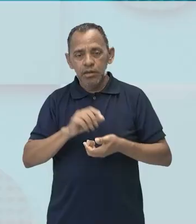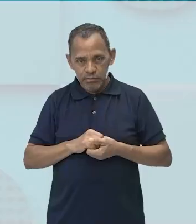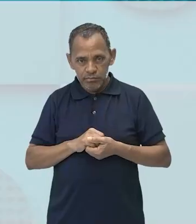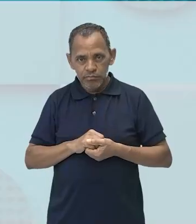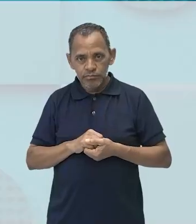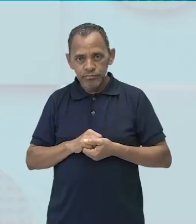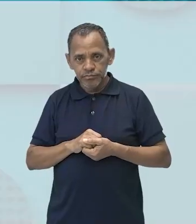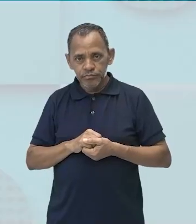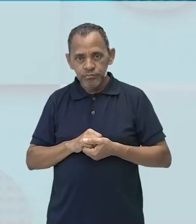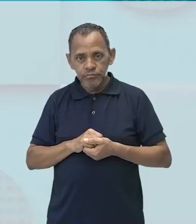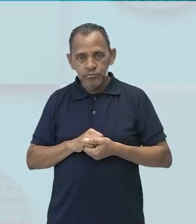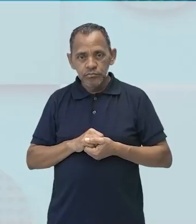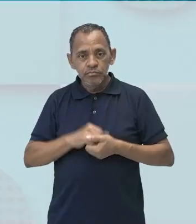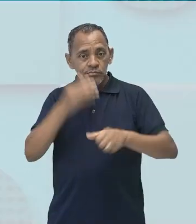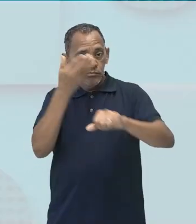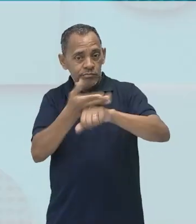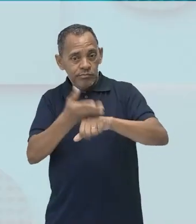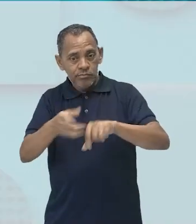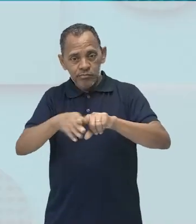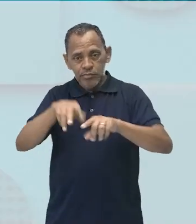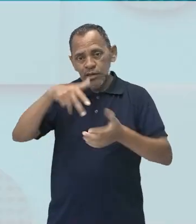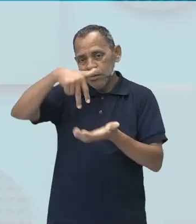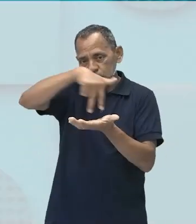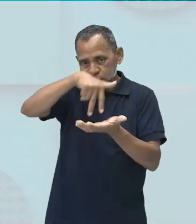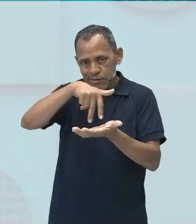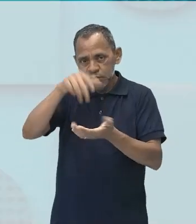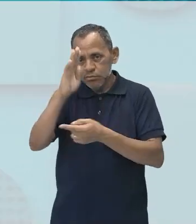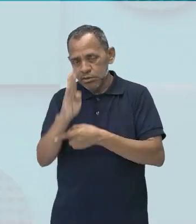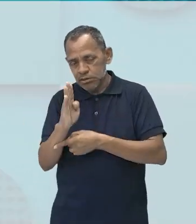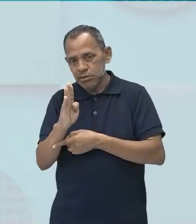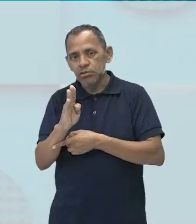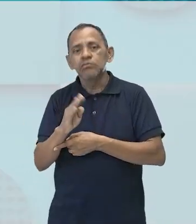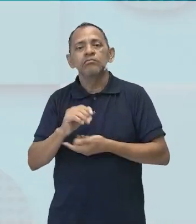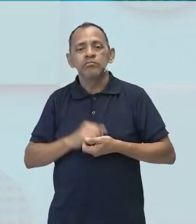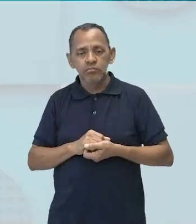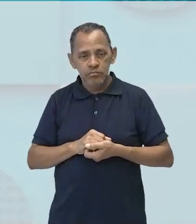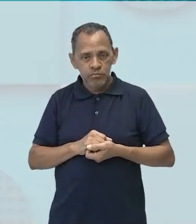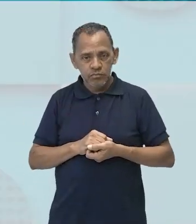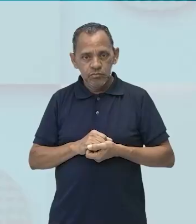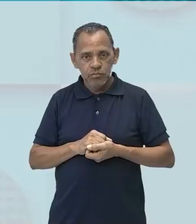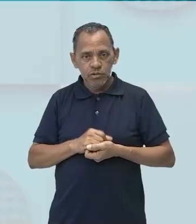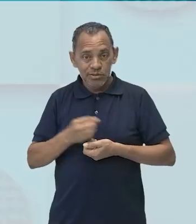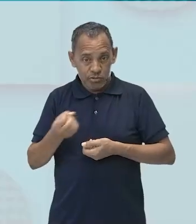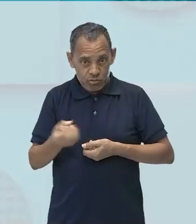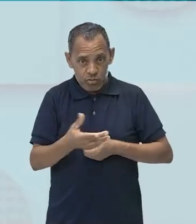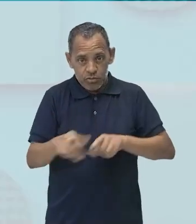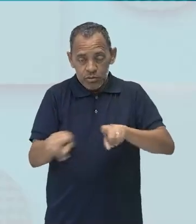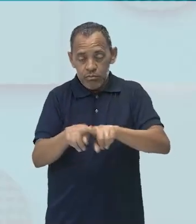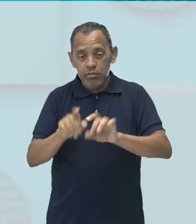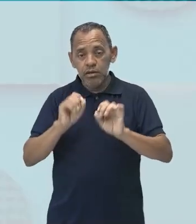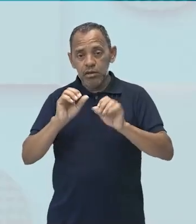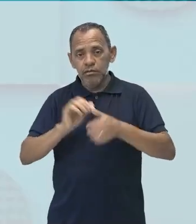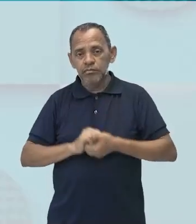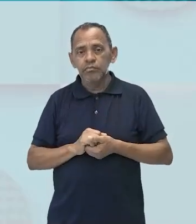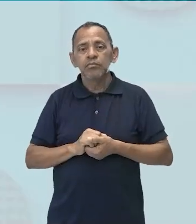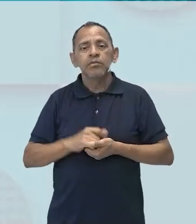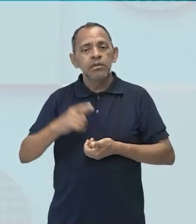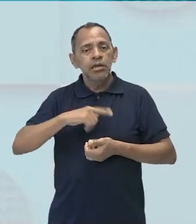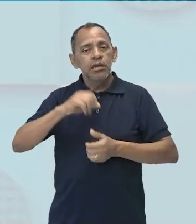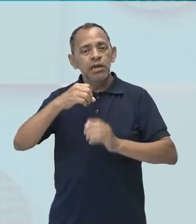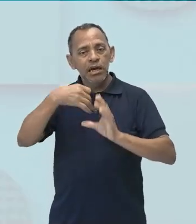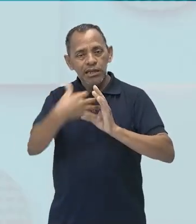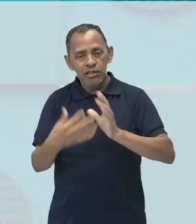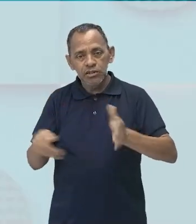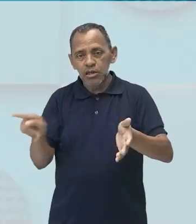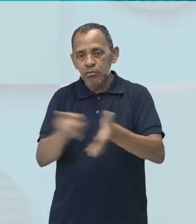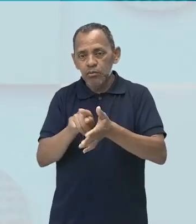movimento da dança. A dança no Brasil, que é a dança moderna do Brasil, ele traz também a sua característica e o